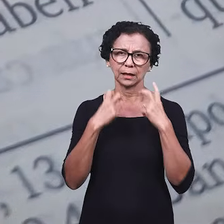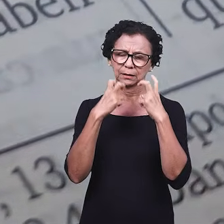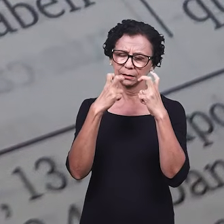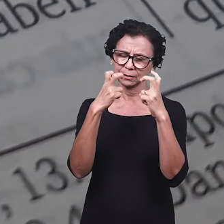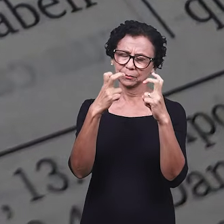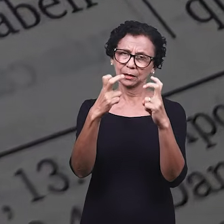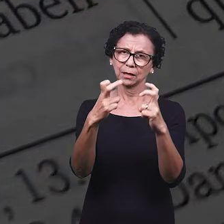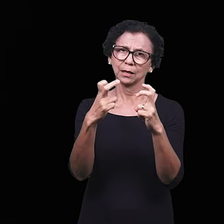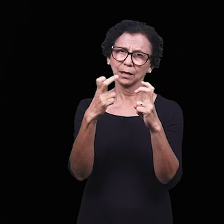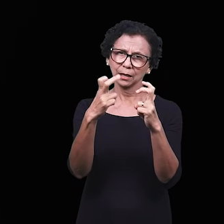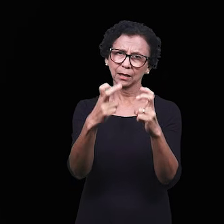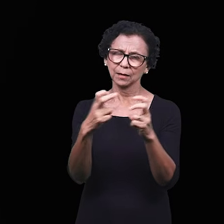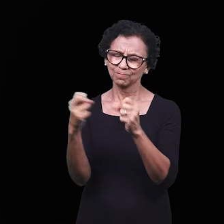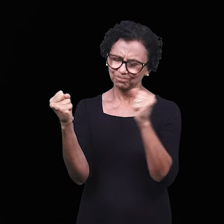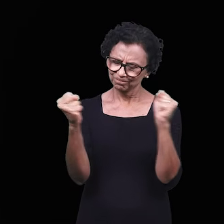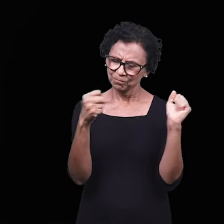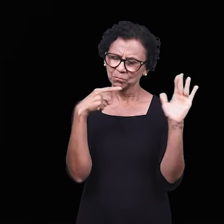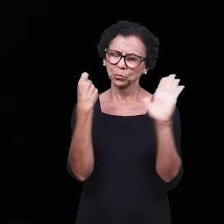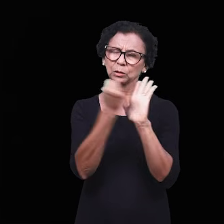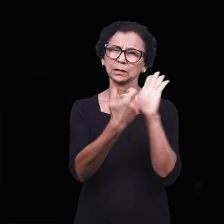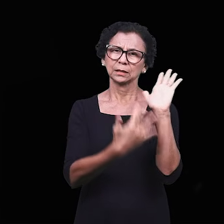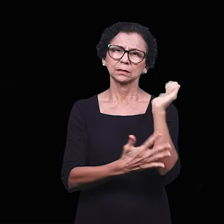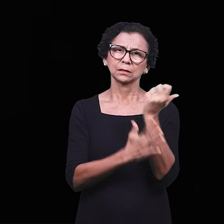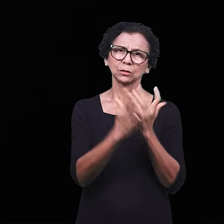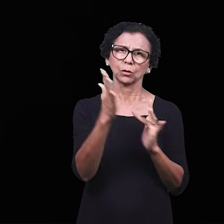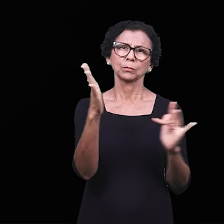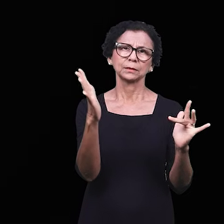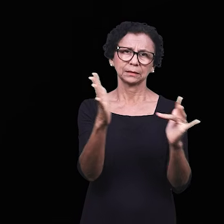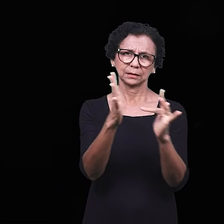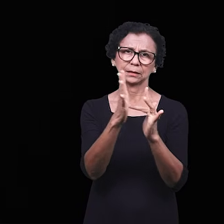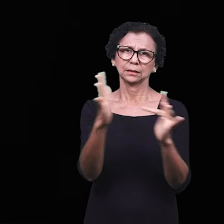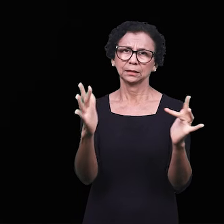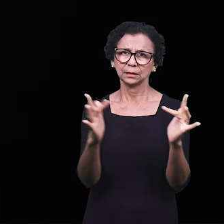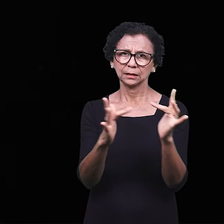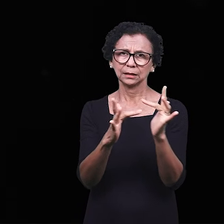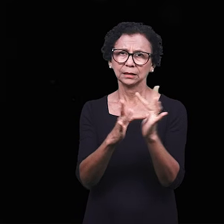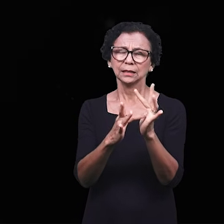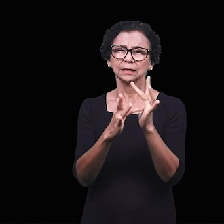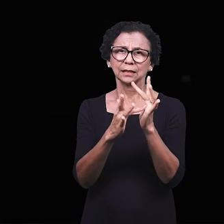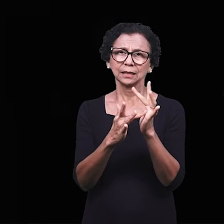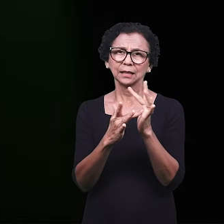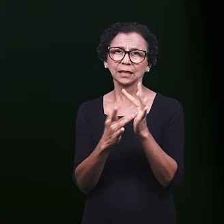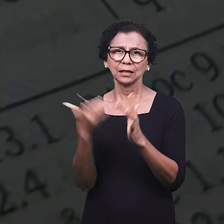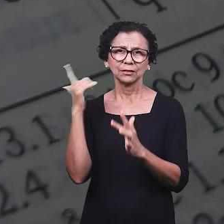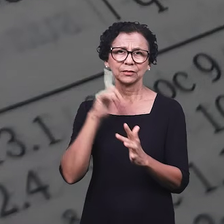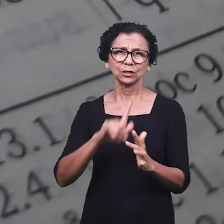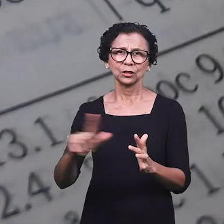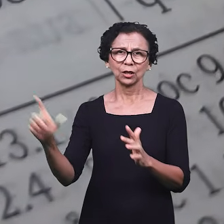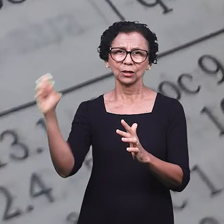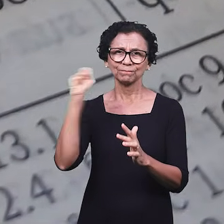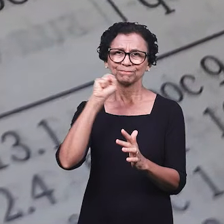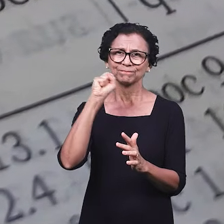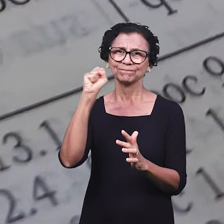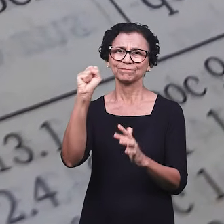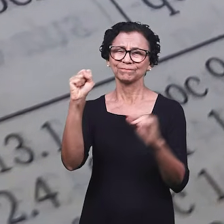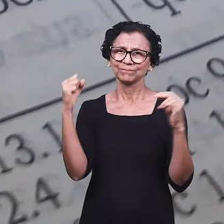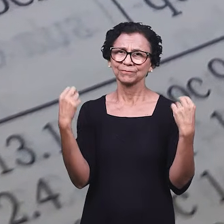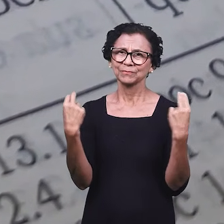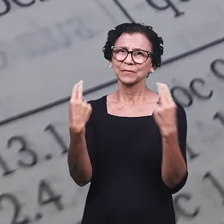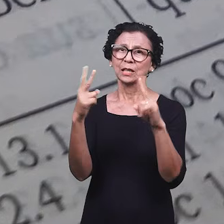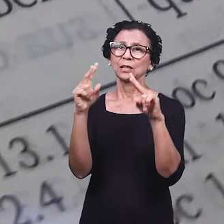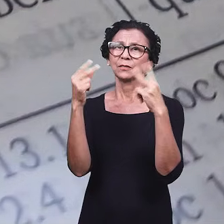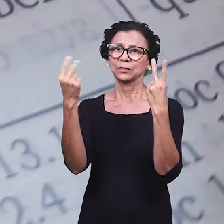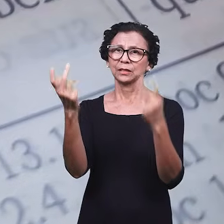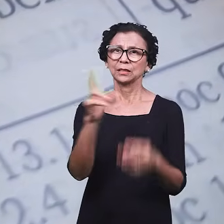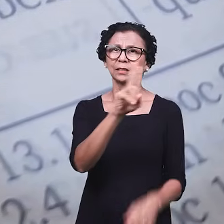Jesus. E quem tiver Teu sangue sobre si, terá